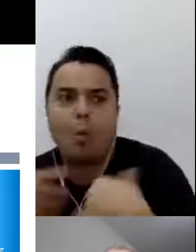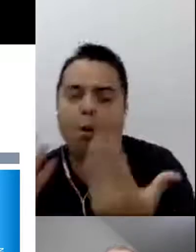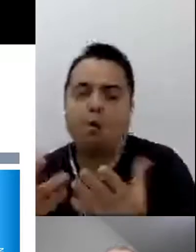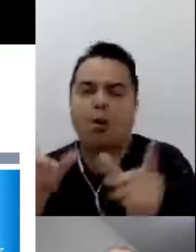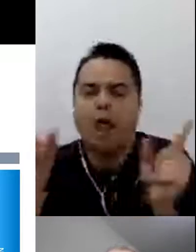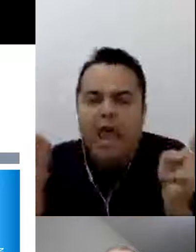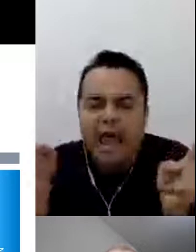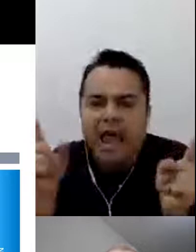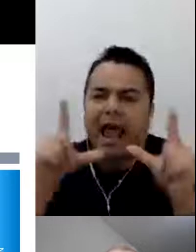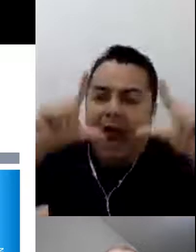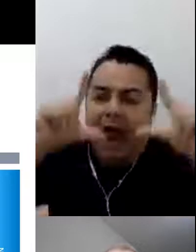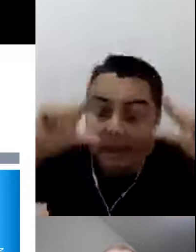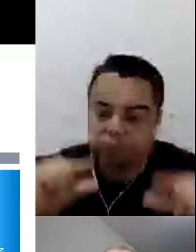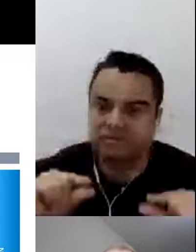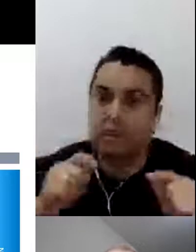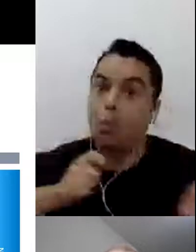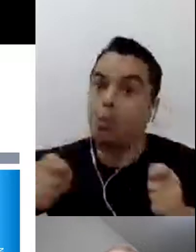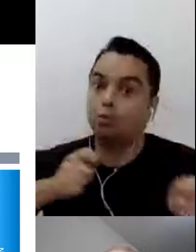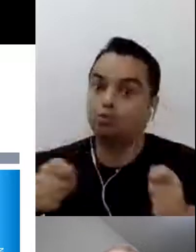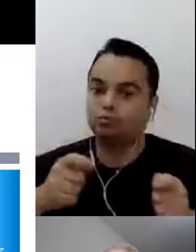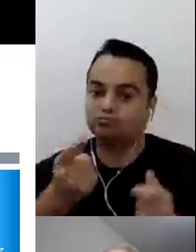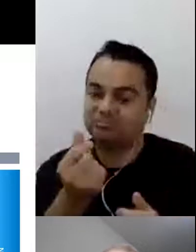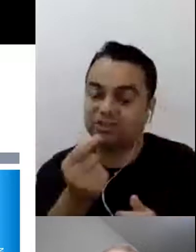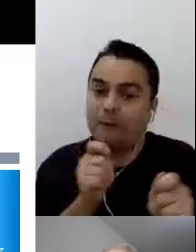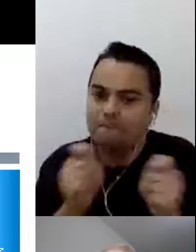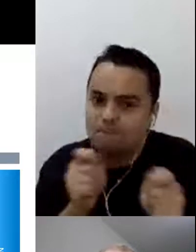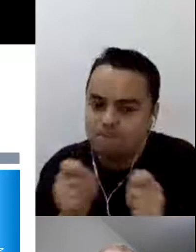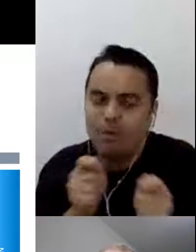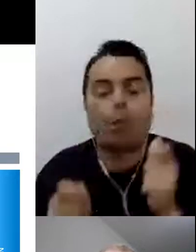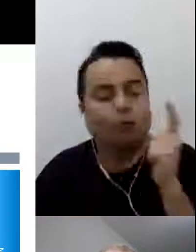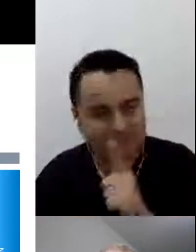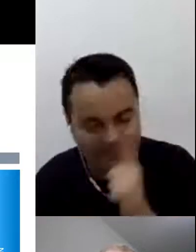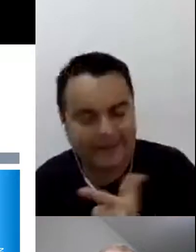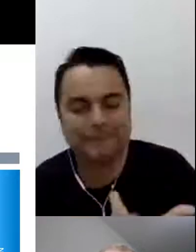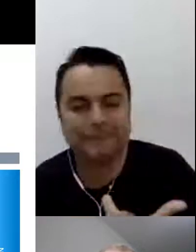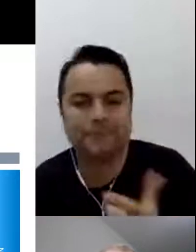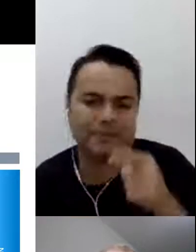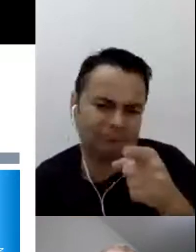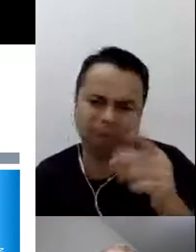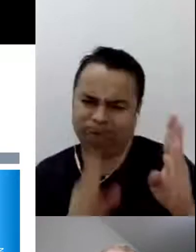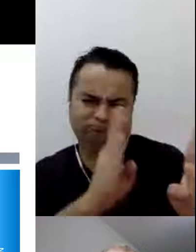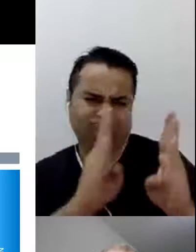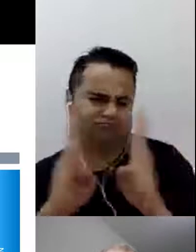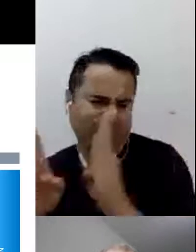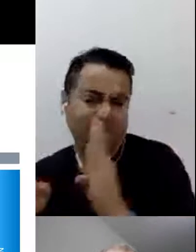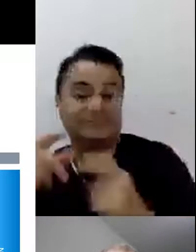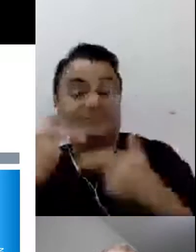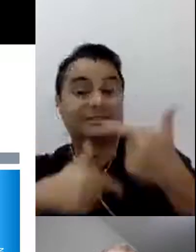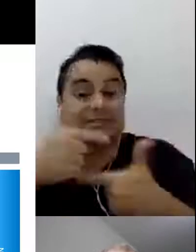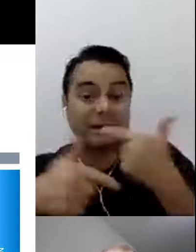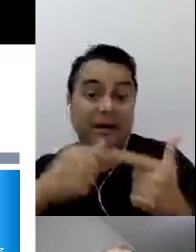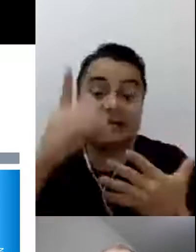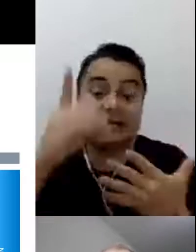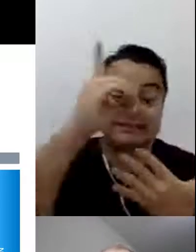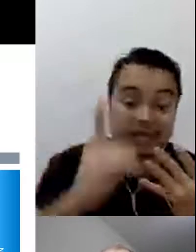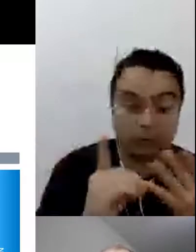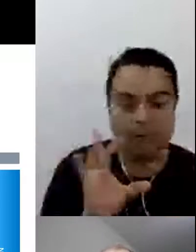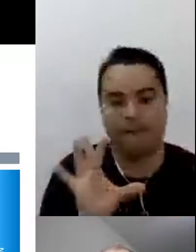processo, seja a nível de otimização do produto. Então, aqui uma forma que a gente trabalha na conexão dos dados. Então,